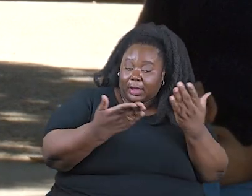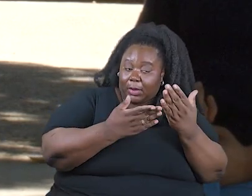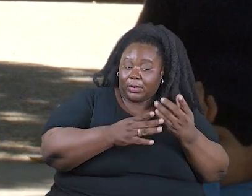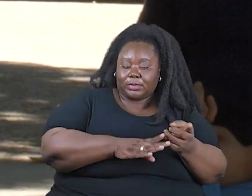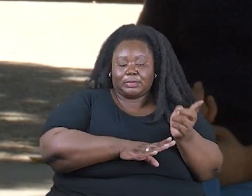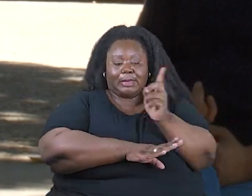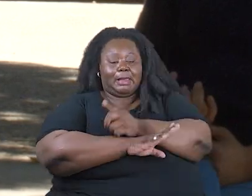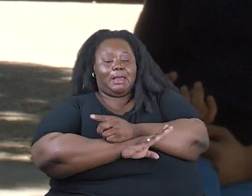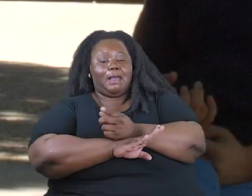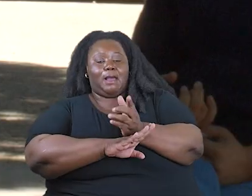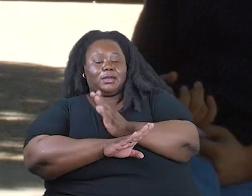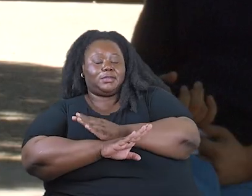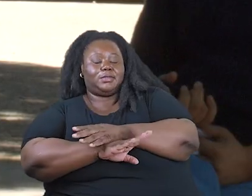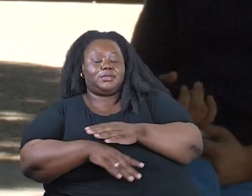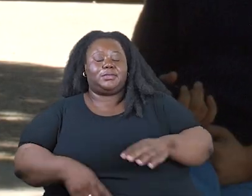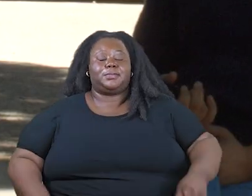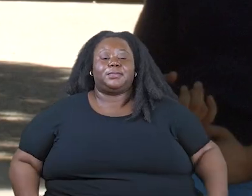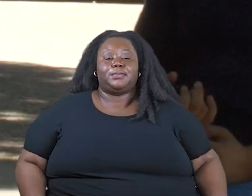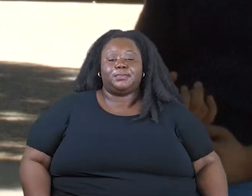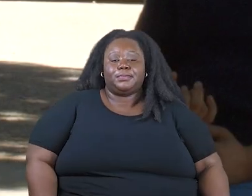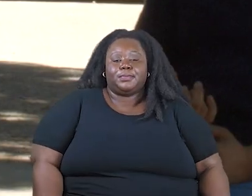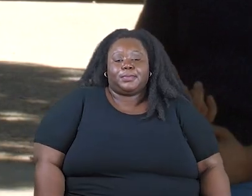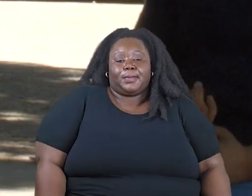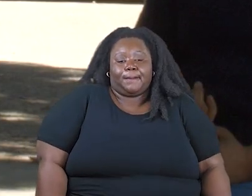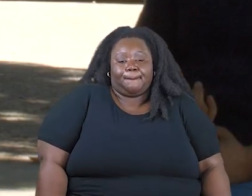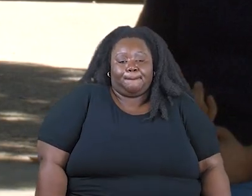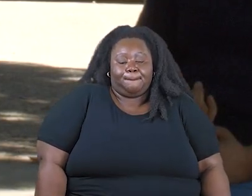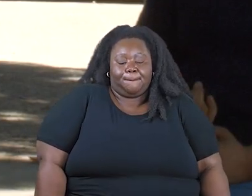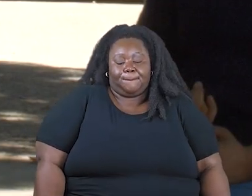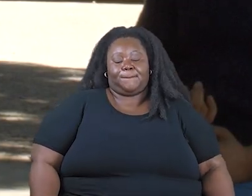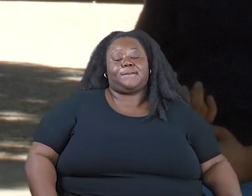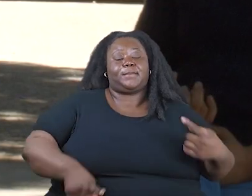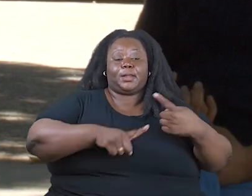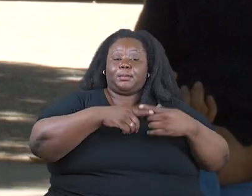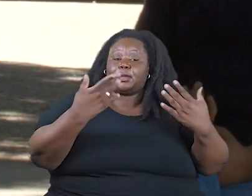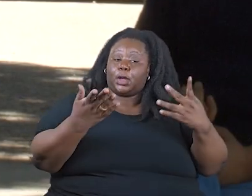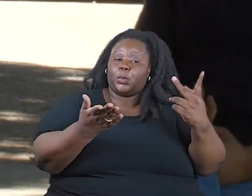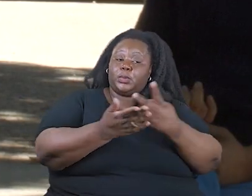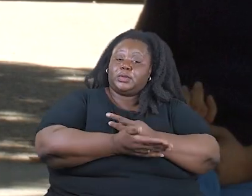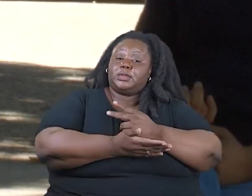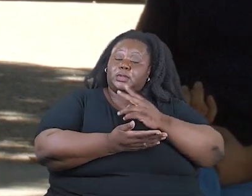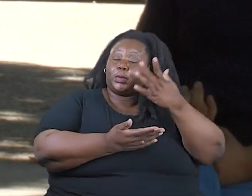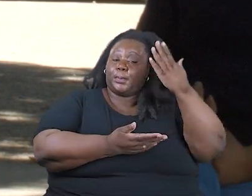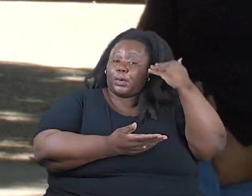que nesse outro período, né? Porque se tornou uma coisa muito popular.